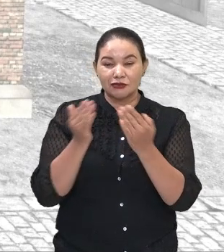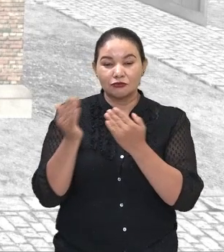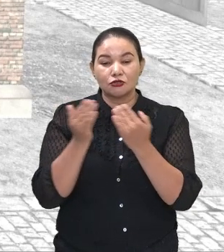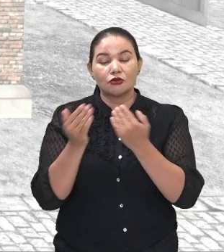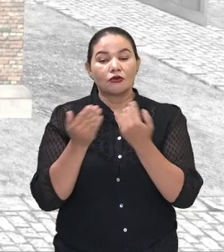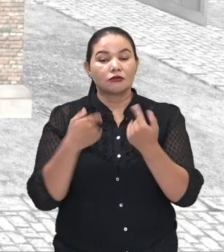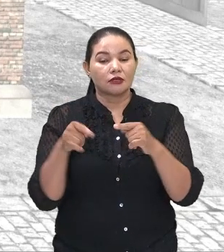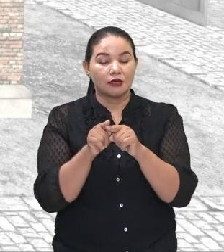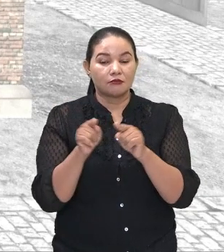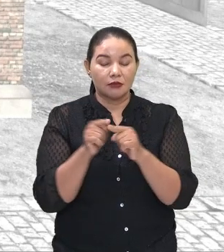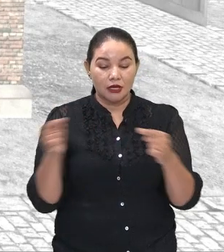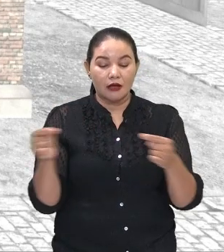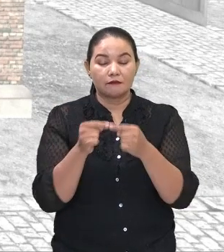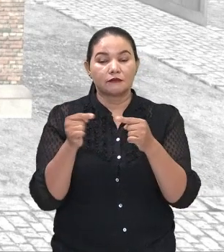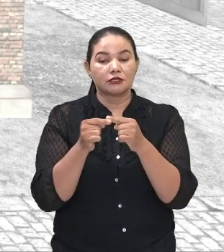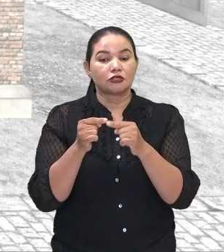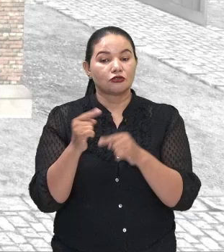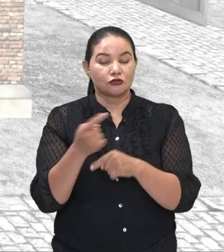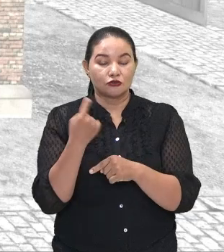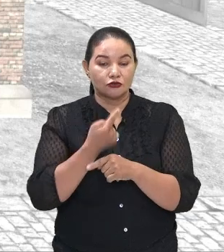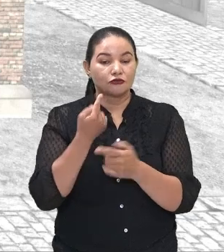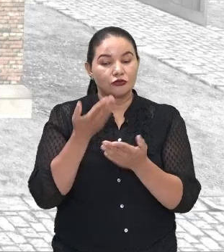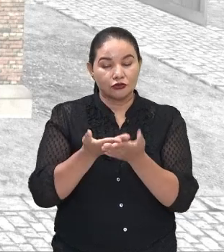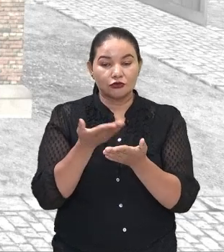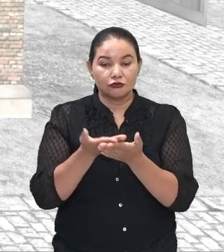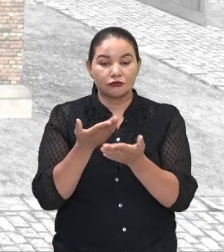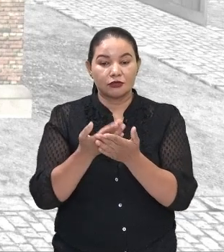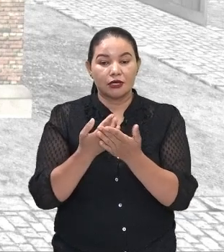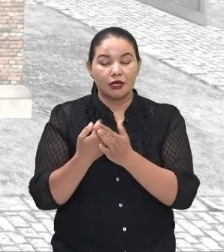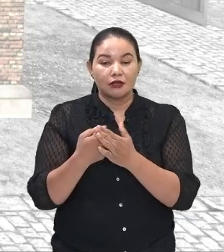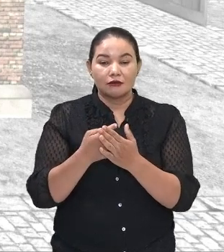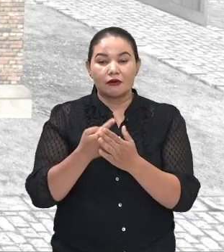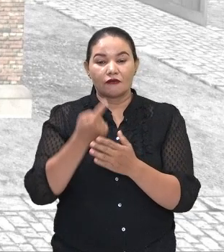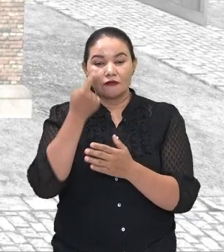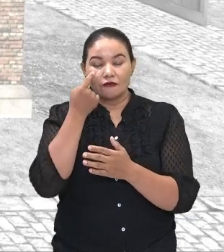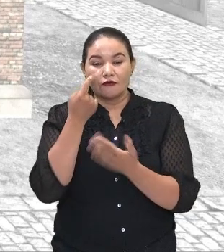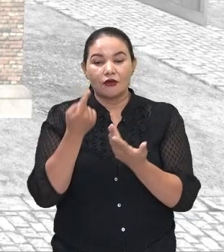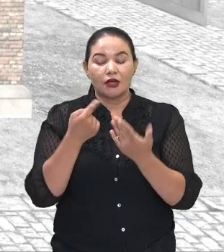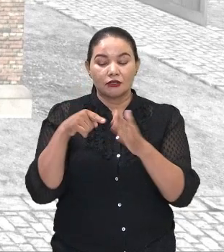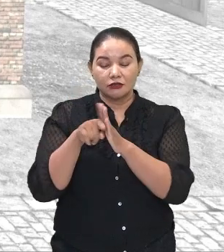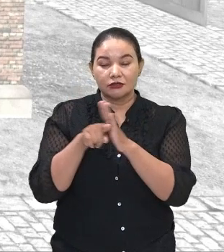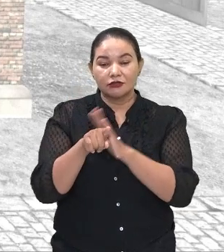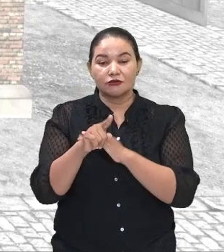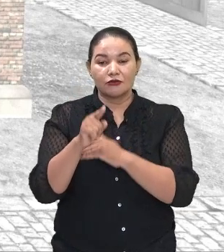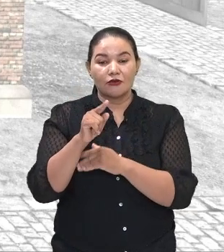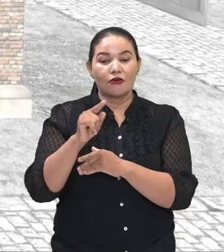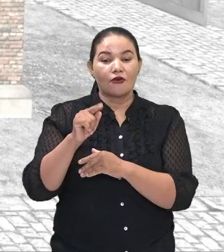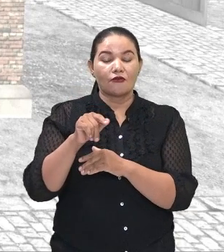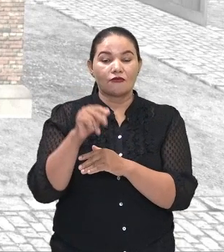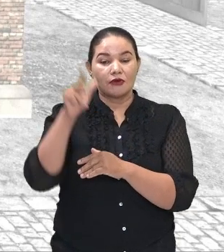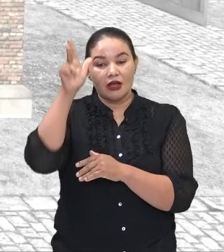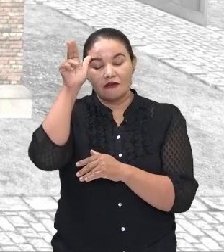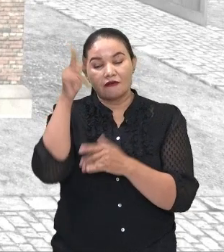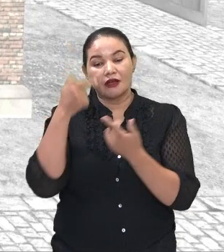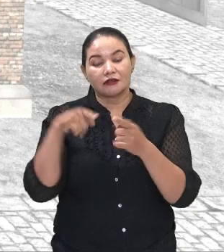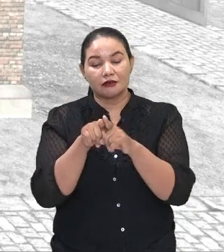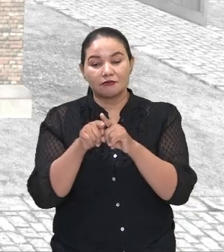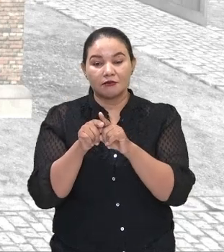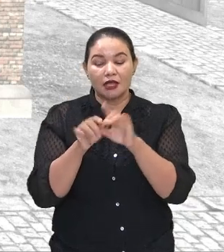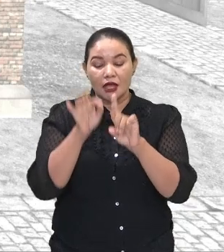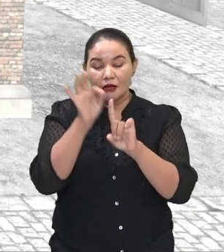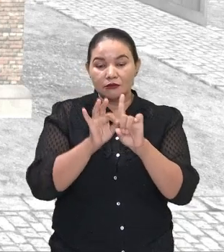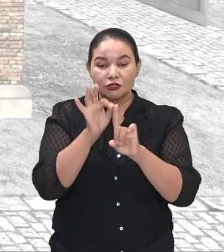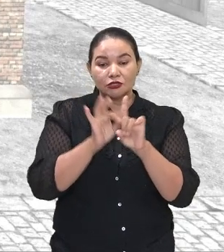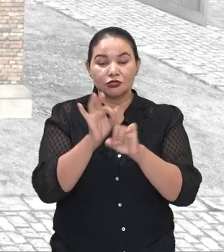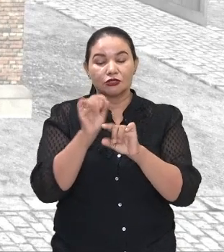Power. Claro que nós estudamos falando aí do cavalo a vapor, como medida de potência. Então, eu deixo